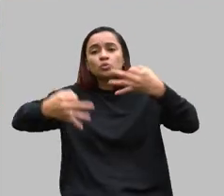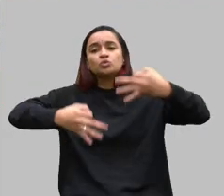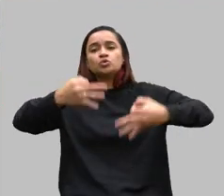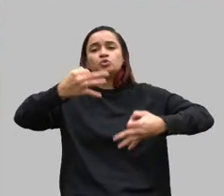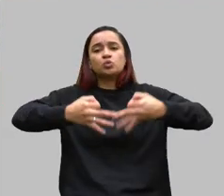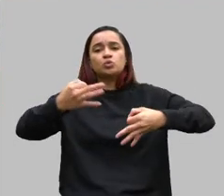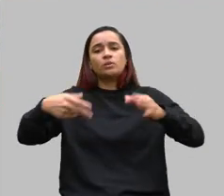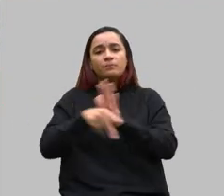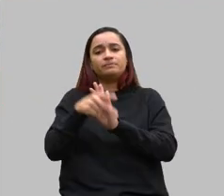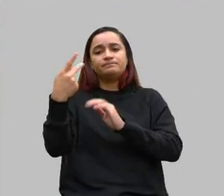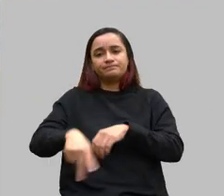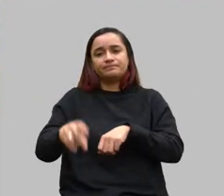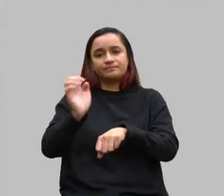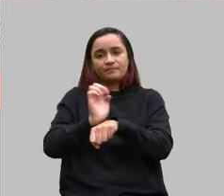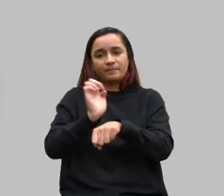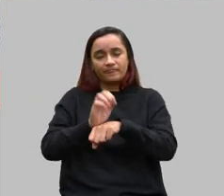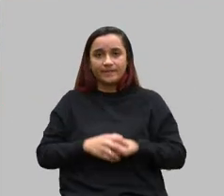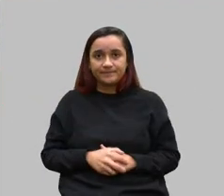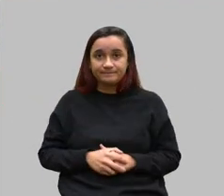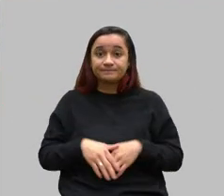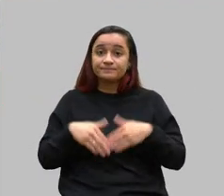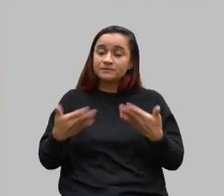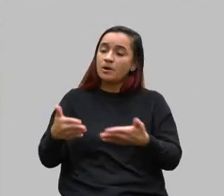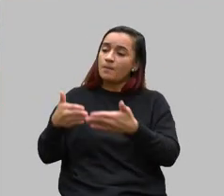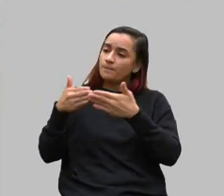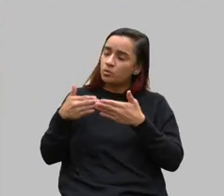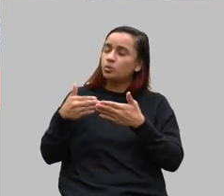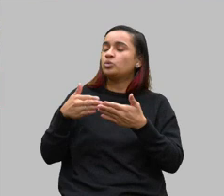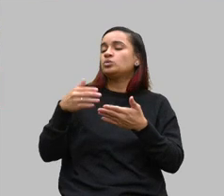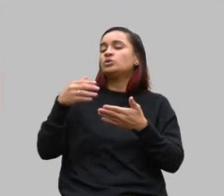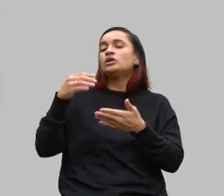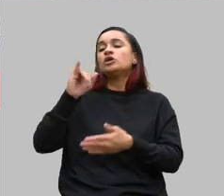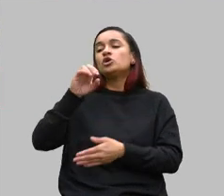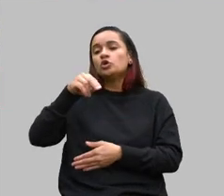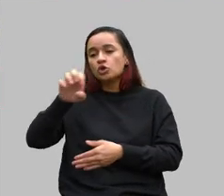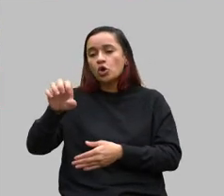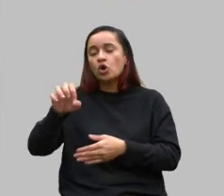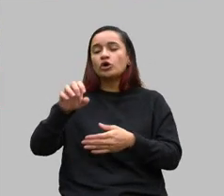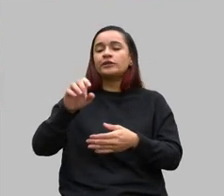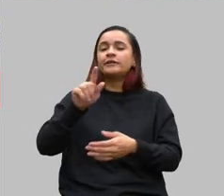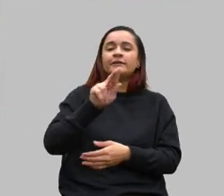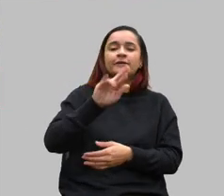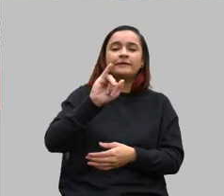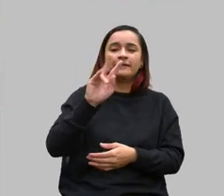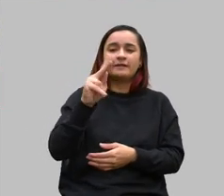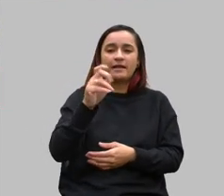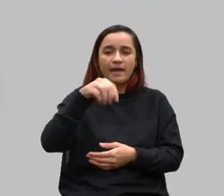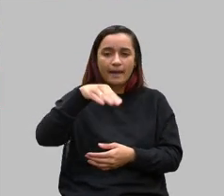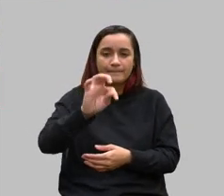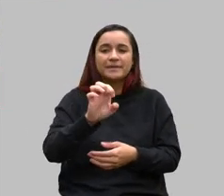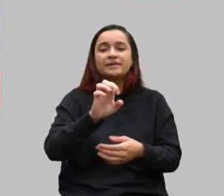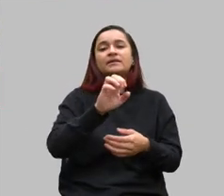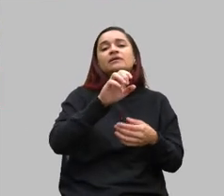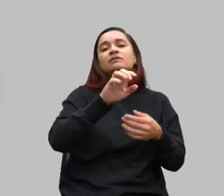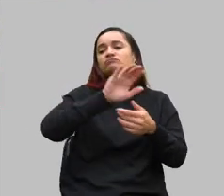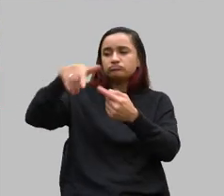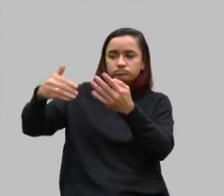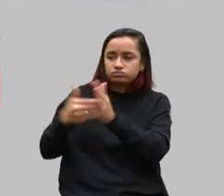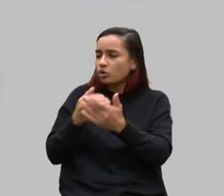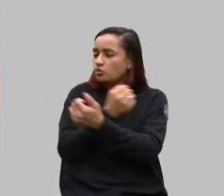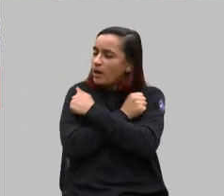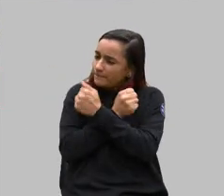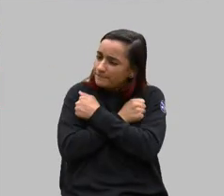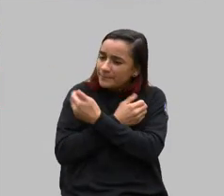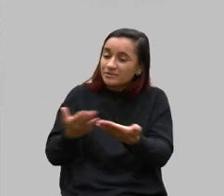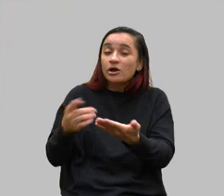Estado por isso ion Guilherme Leonardo Manda um abraço a a todos vocês aqui Pedro Bruno nós precisamos reforçar essa